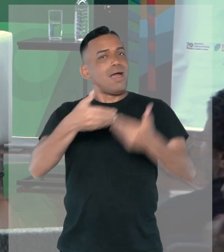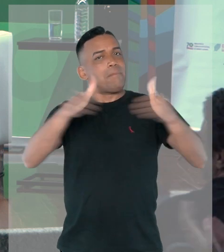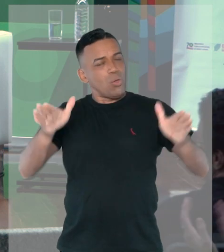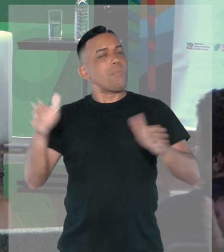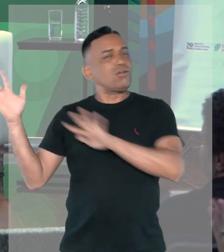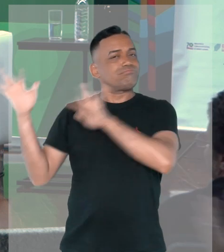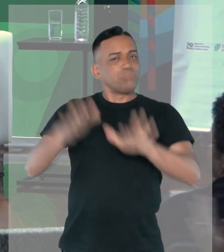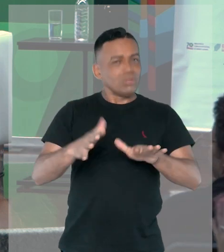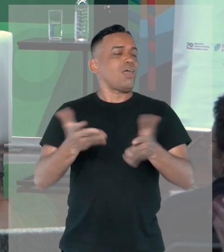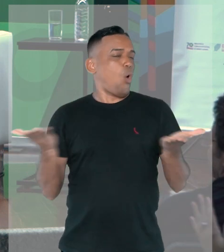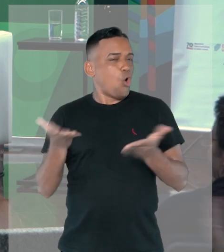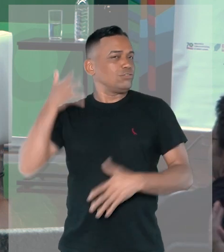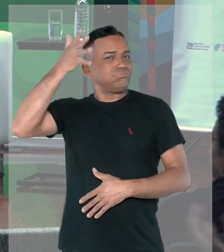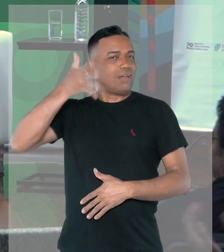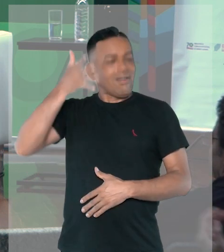por favor, Duval.